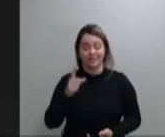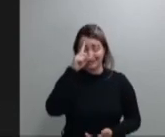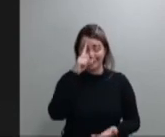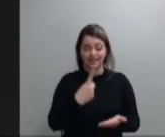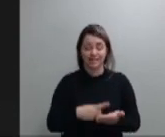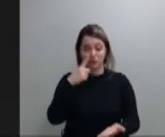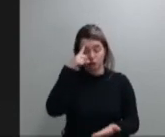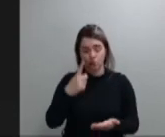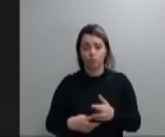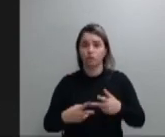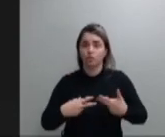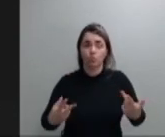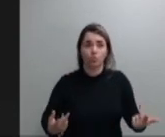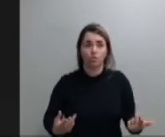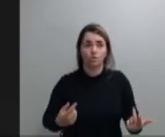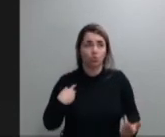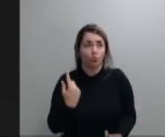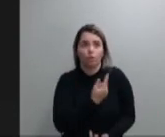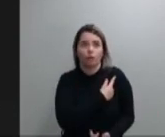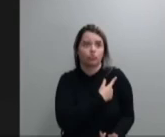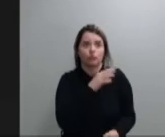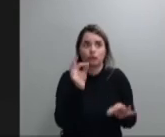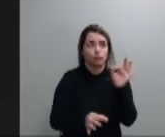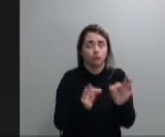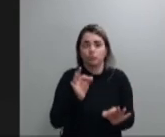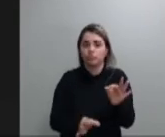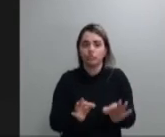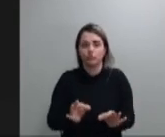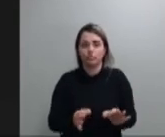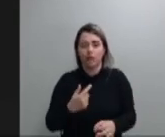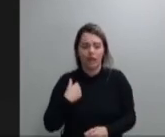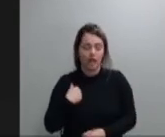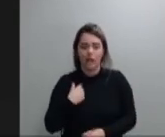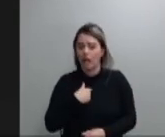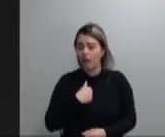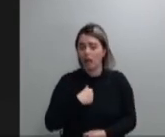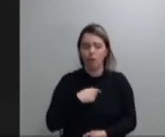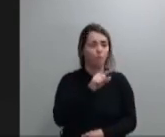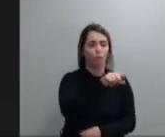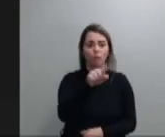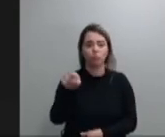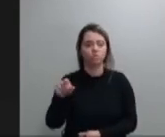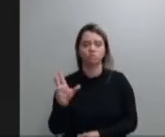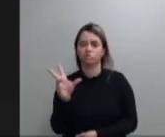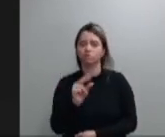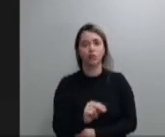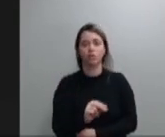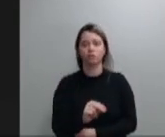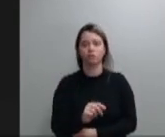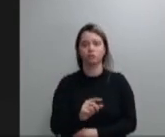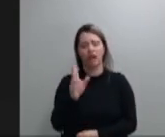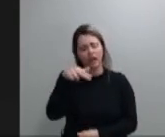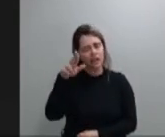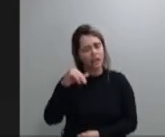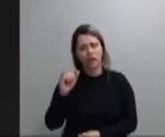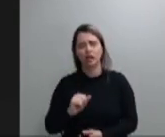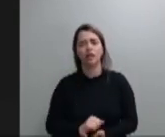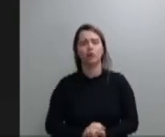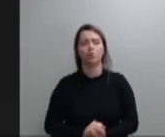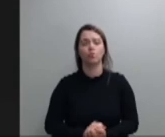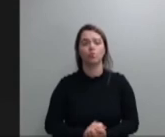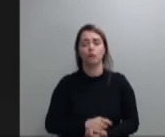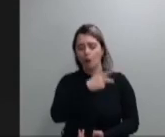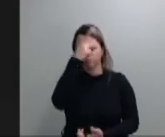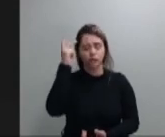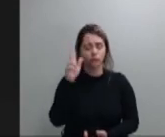se fôssemos nós que eu digo o de judiciário não sou eu nem vossa excelência não nem ministro Gugel não é ninguém o judiciário